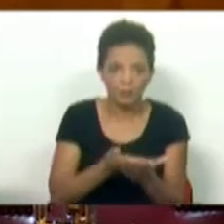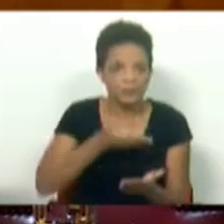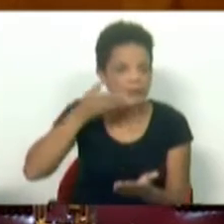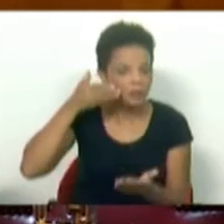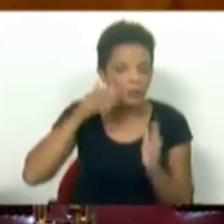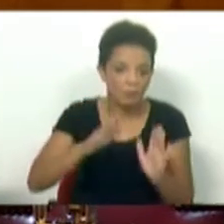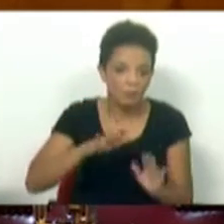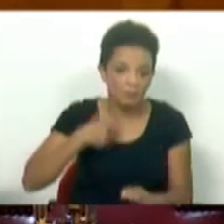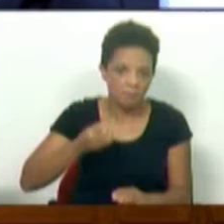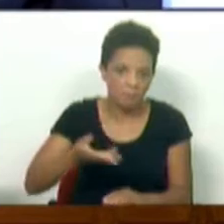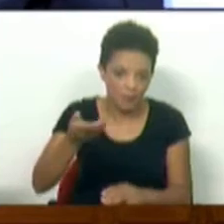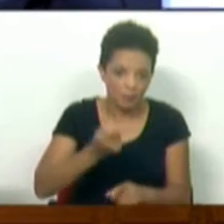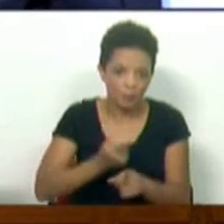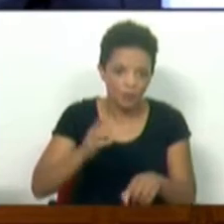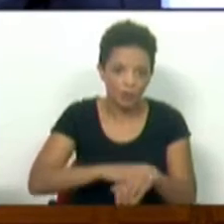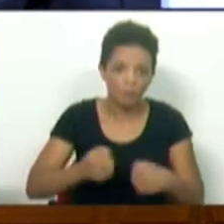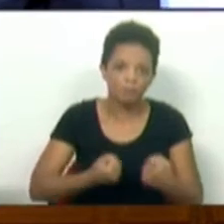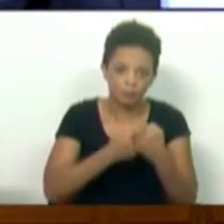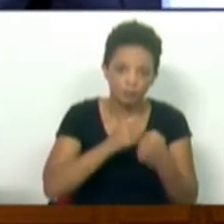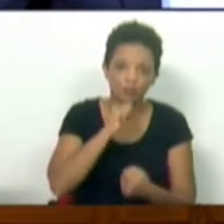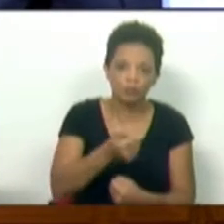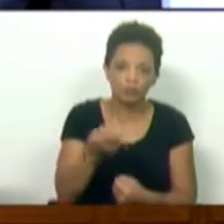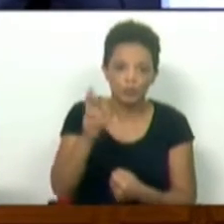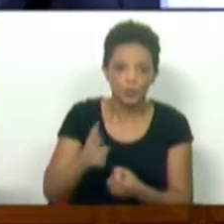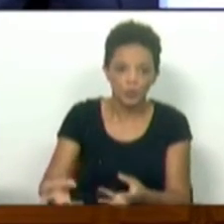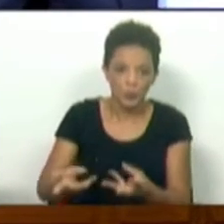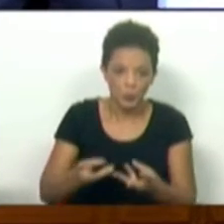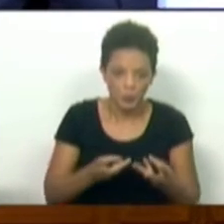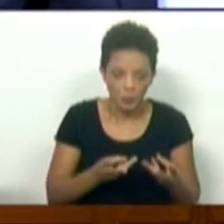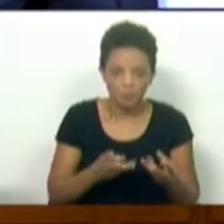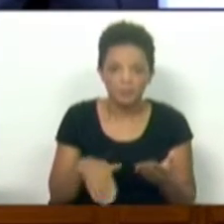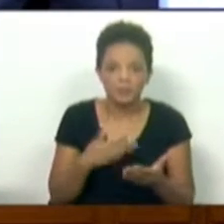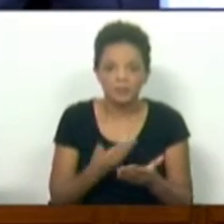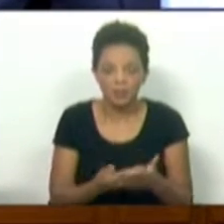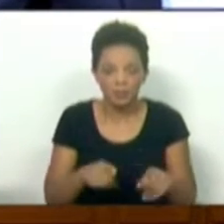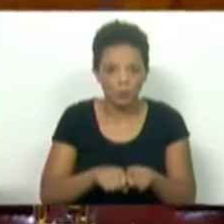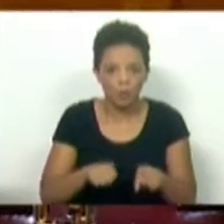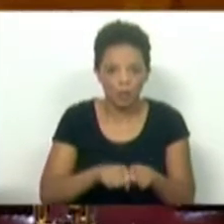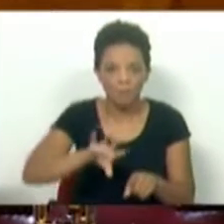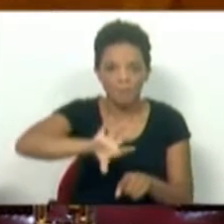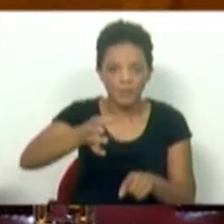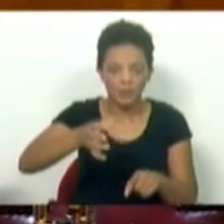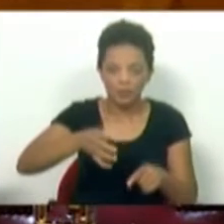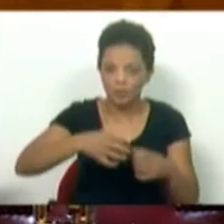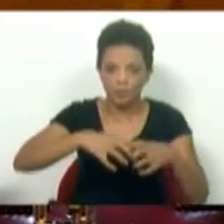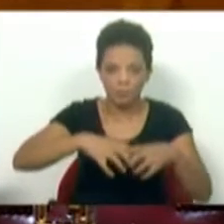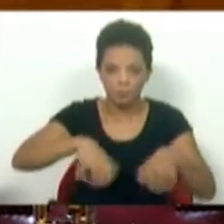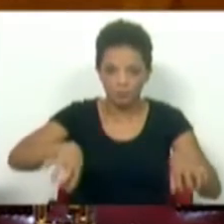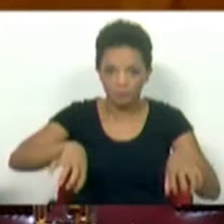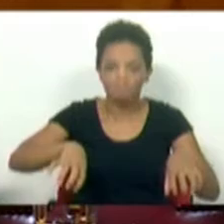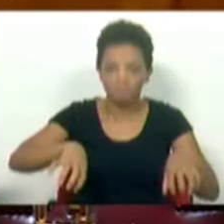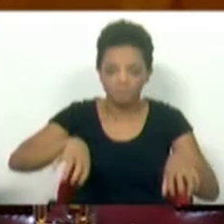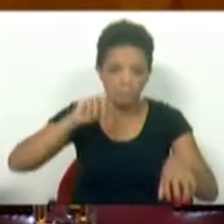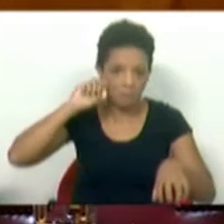cedo, mas tenho pena porque a oposição chumbou um Orçamento de Estado e criou uma disrupção no país. Está aqui um exemplo prático